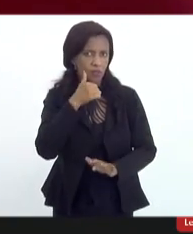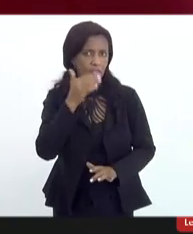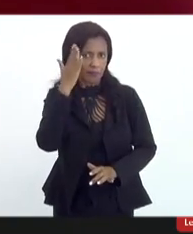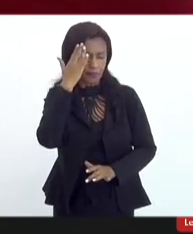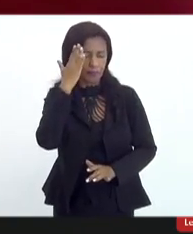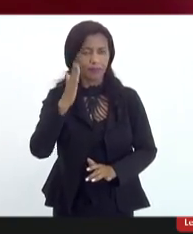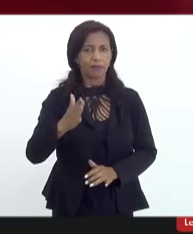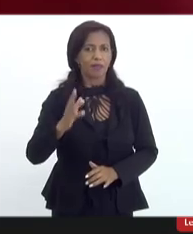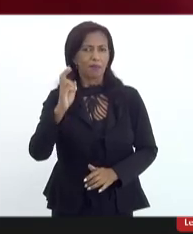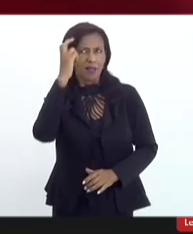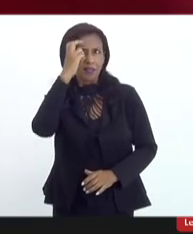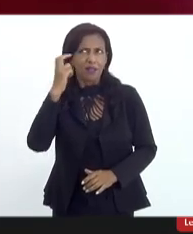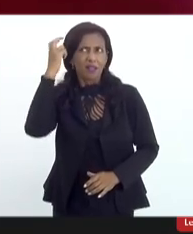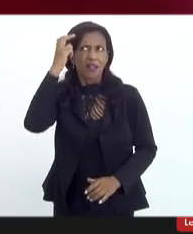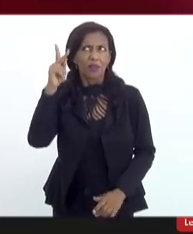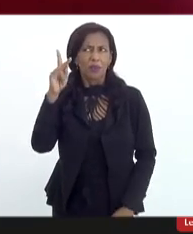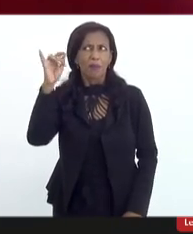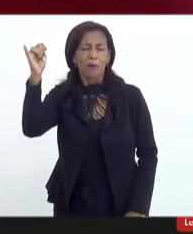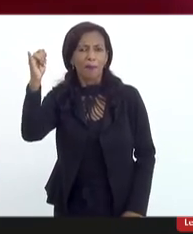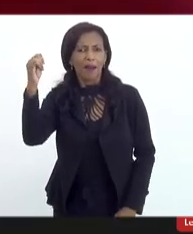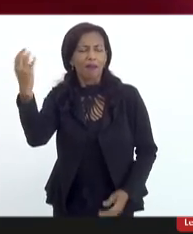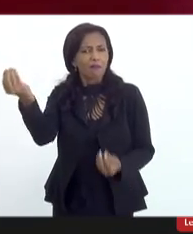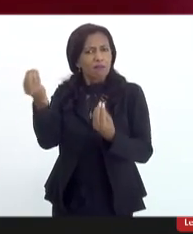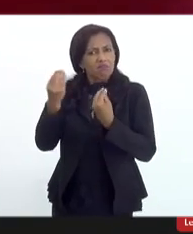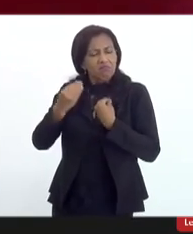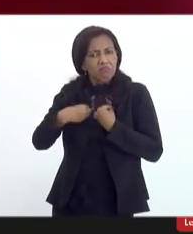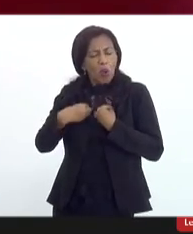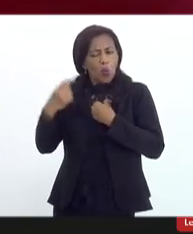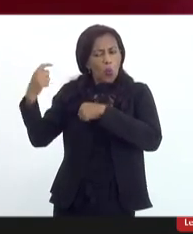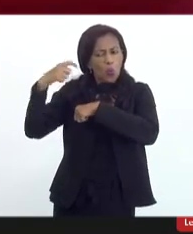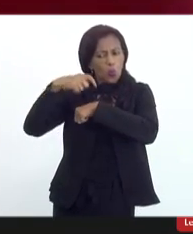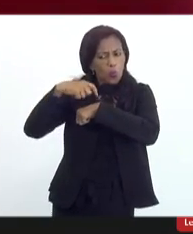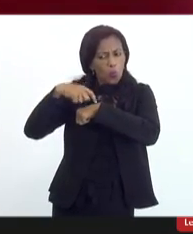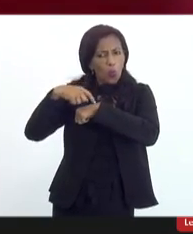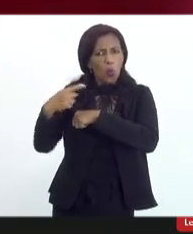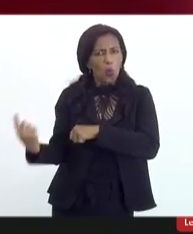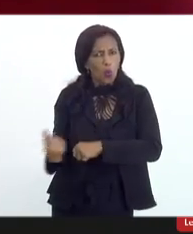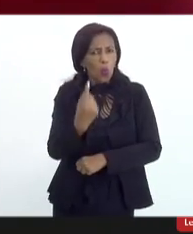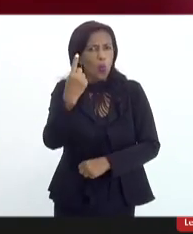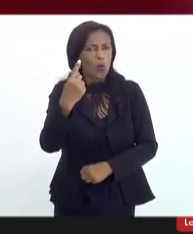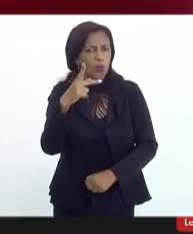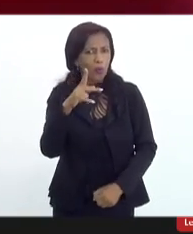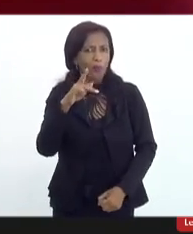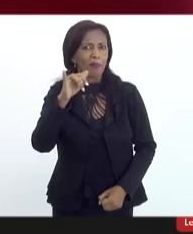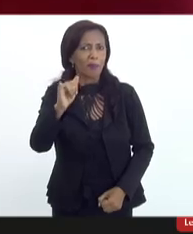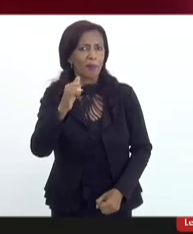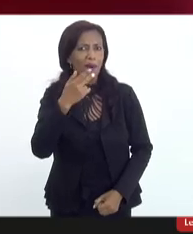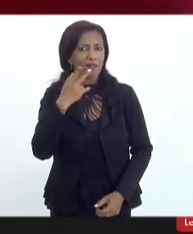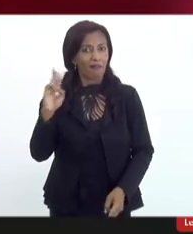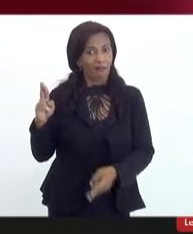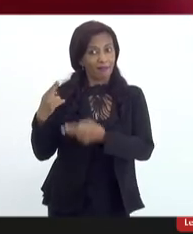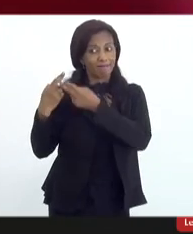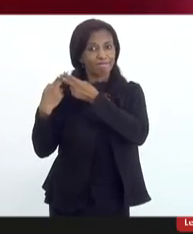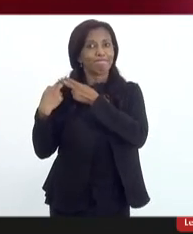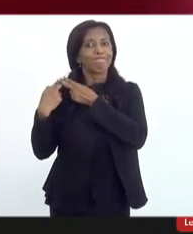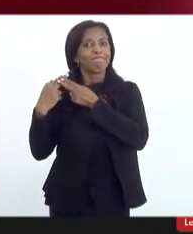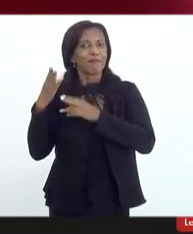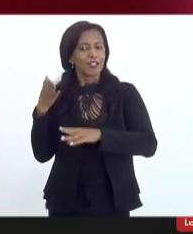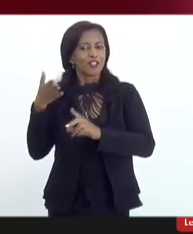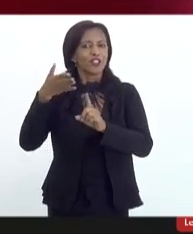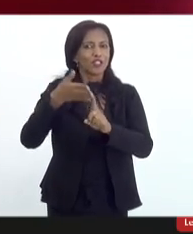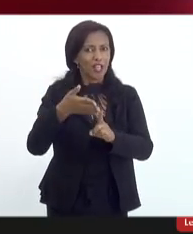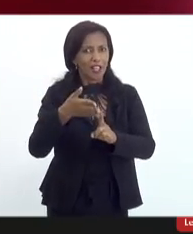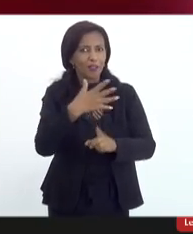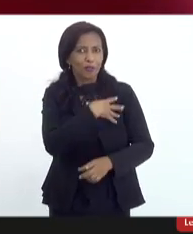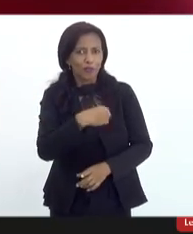mas essa sabedoria do meu pai nos levava. Era o único momento assim que meu pai assumia ali uma responsabilidade mais direta com